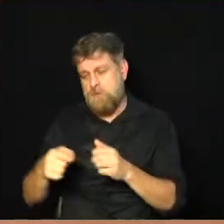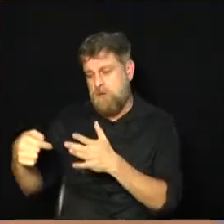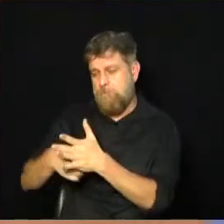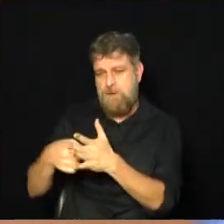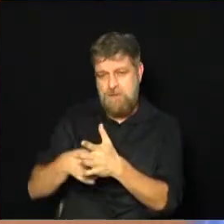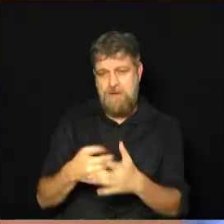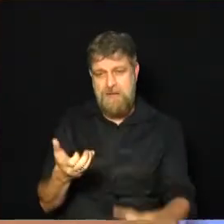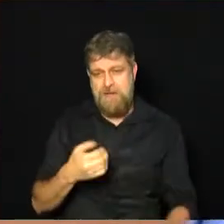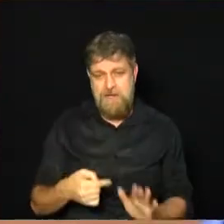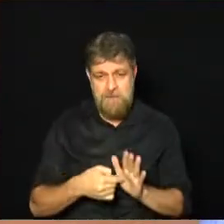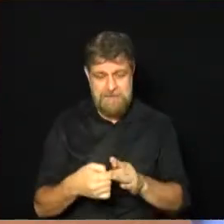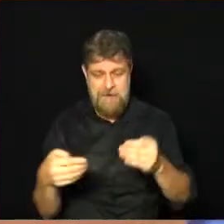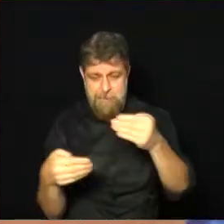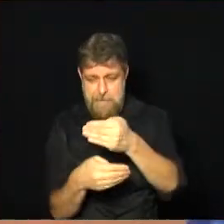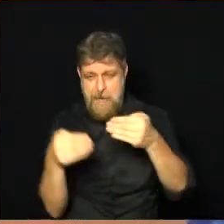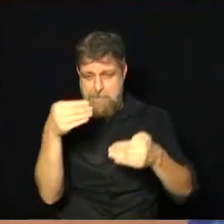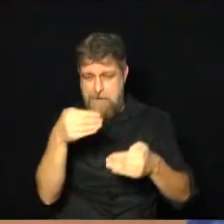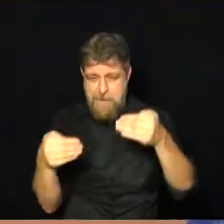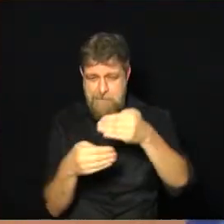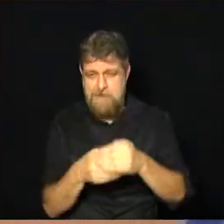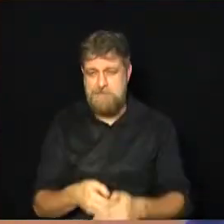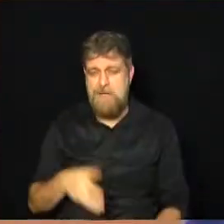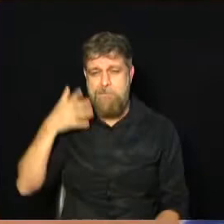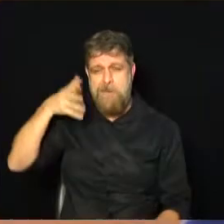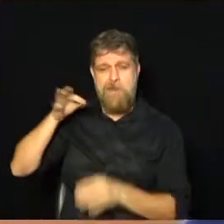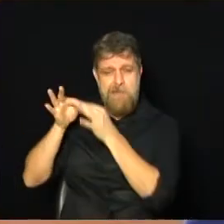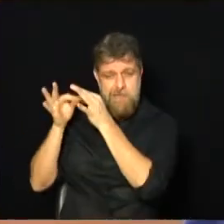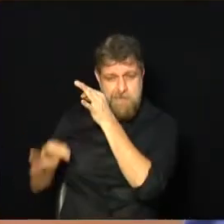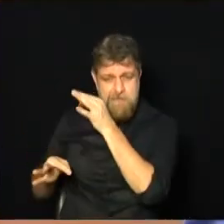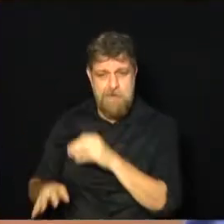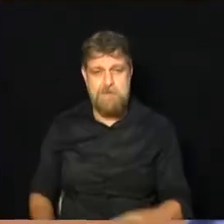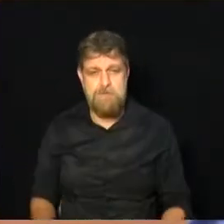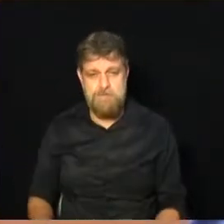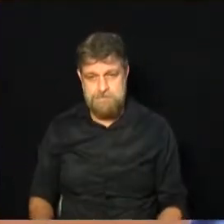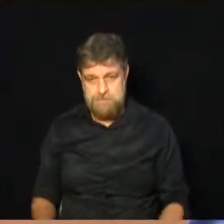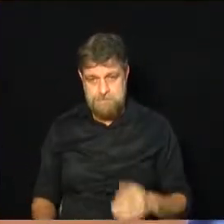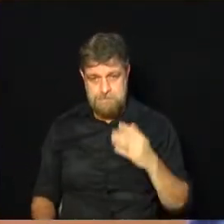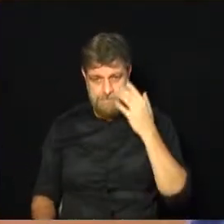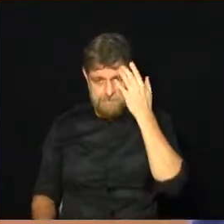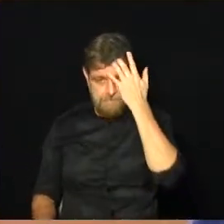mostrar alguns slides, muita coisa já falamos. Por favor, Olivar.